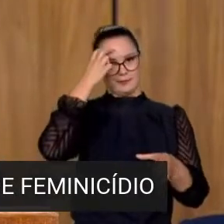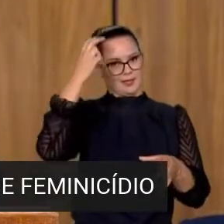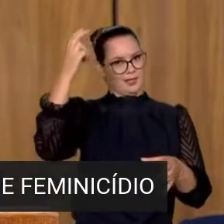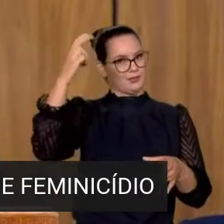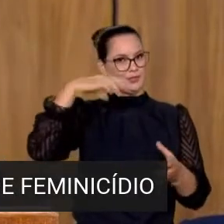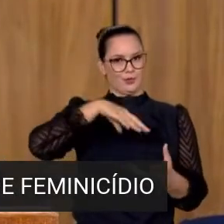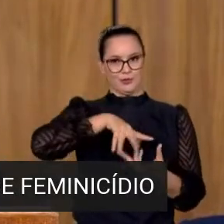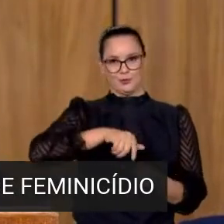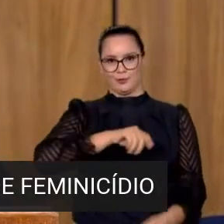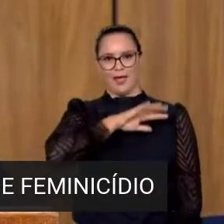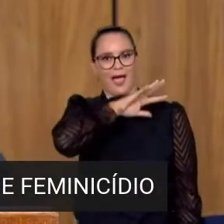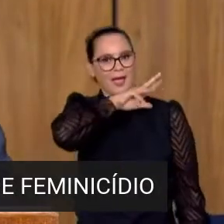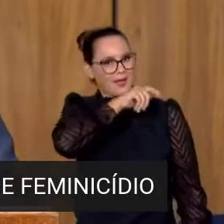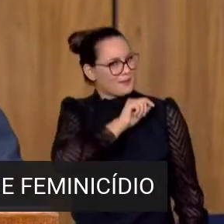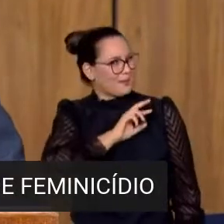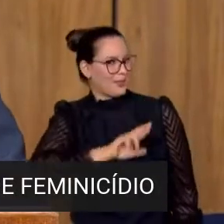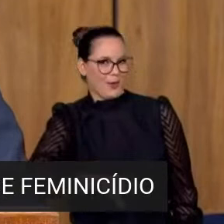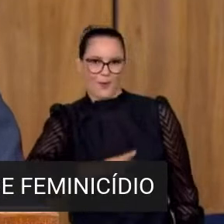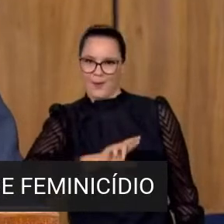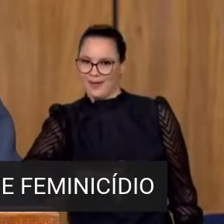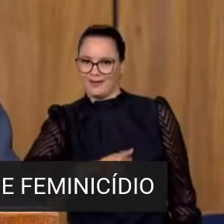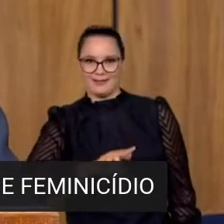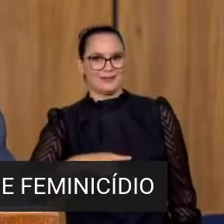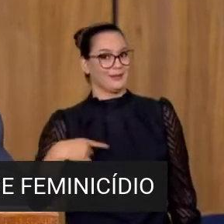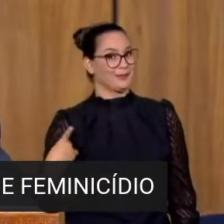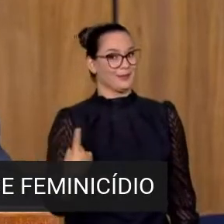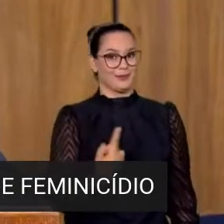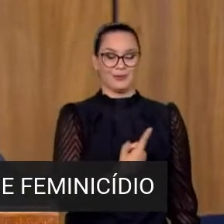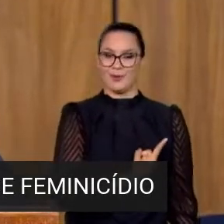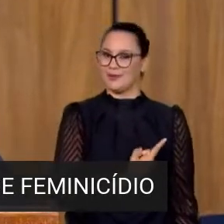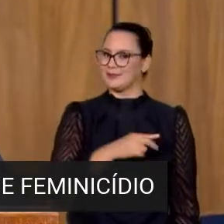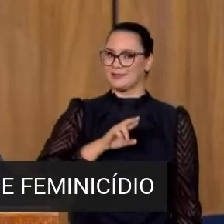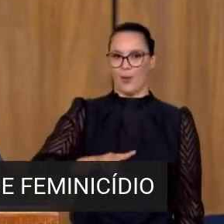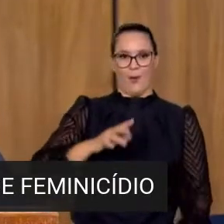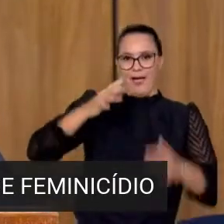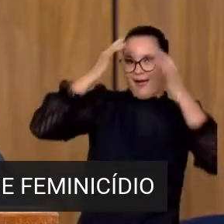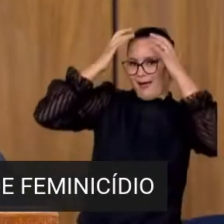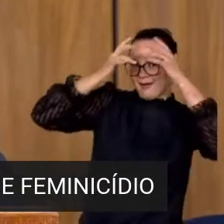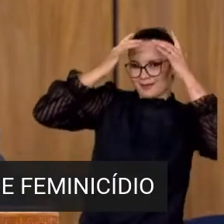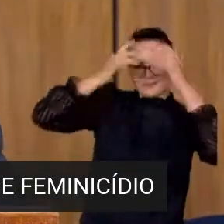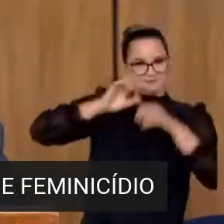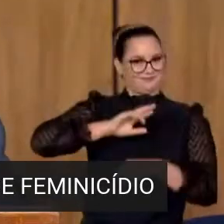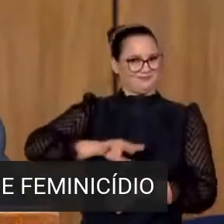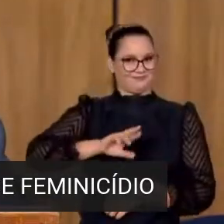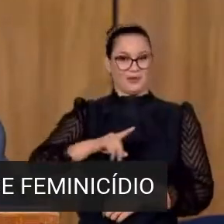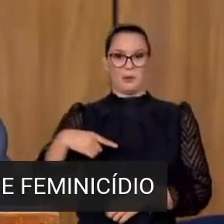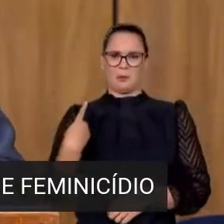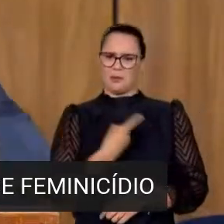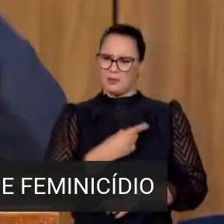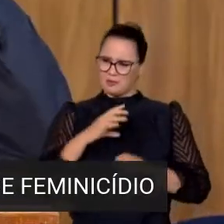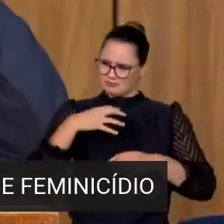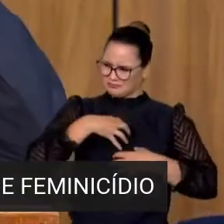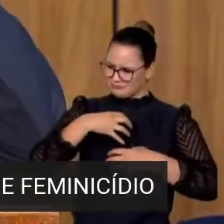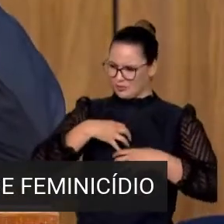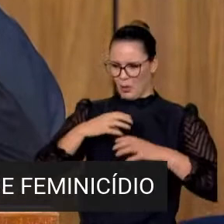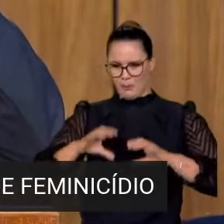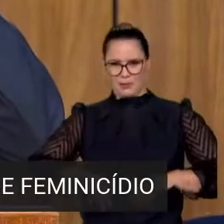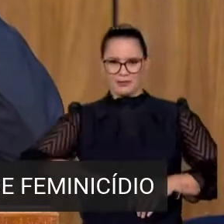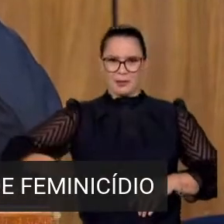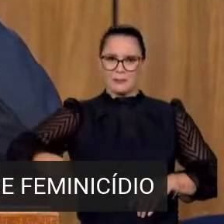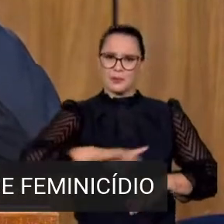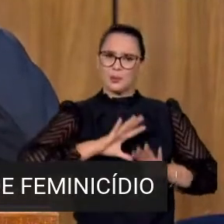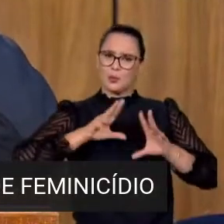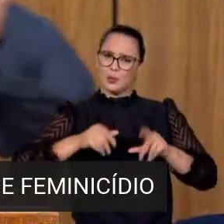do mundo animal e tampouco nós somos os racionais. porque o nosso comportamento em tudo que a gente